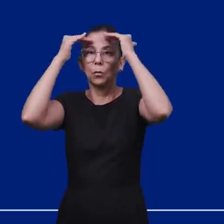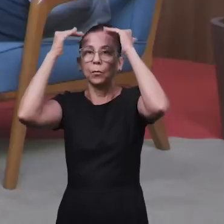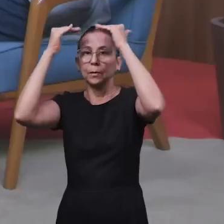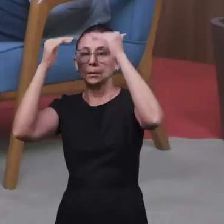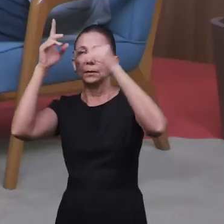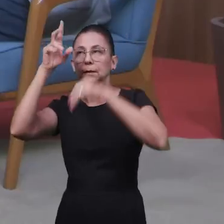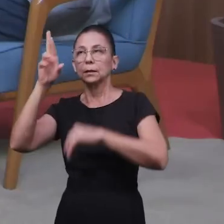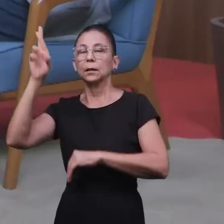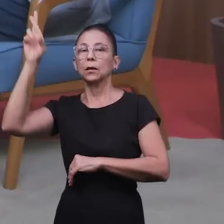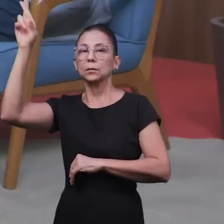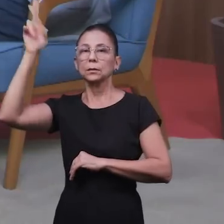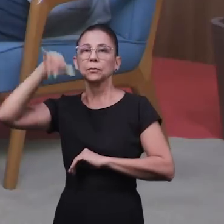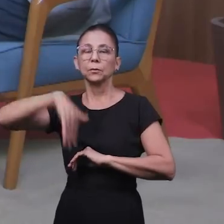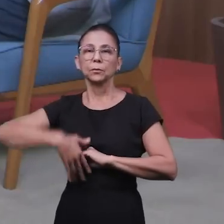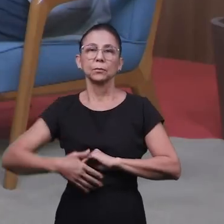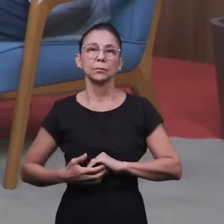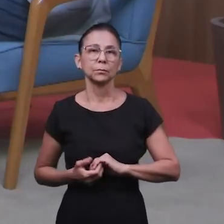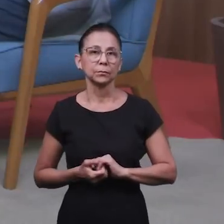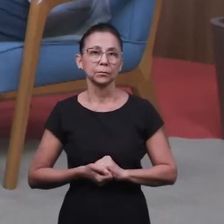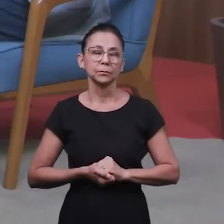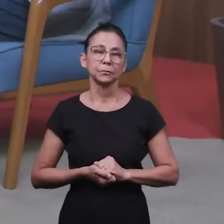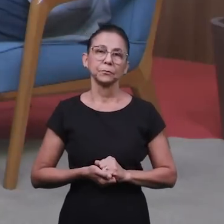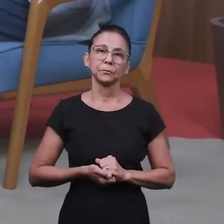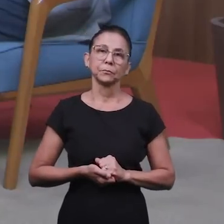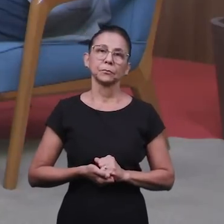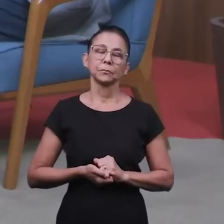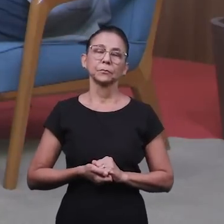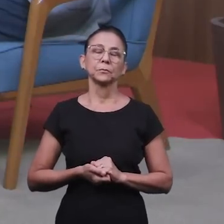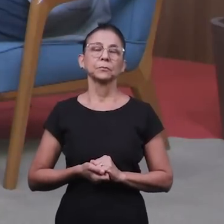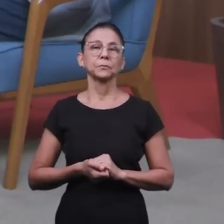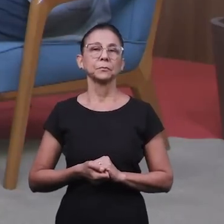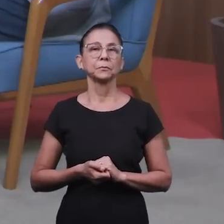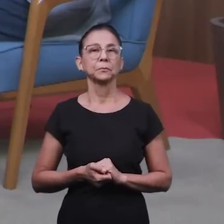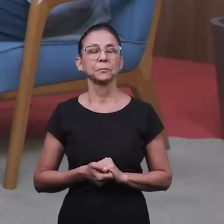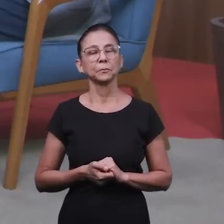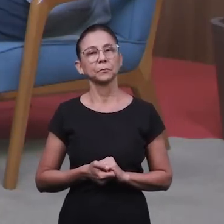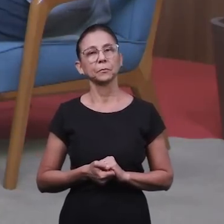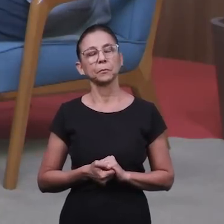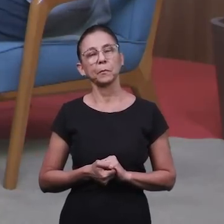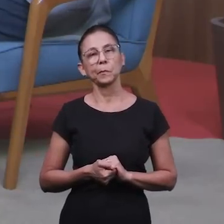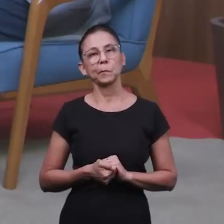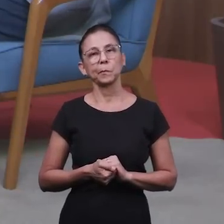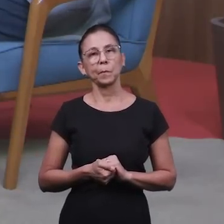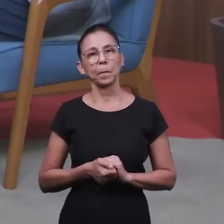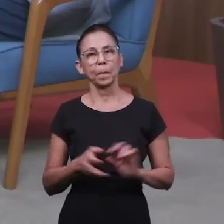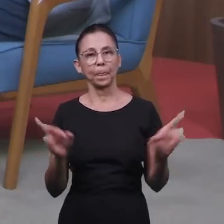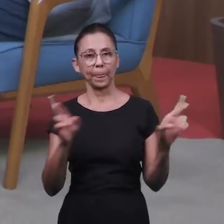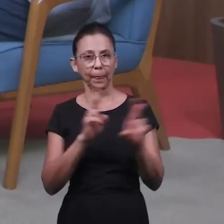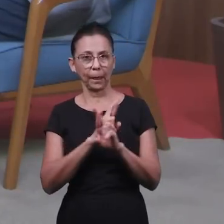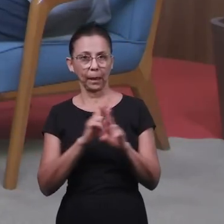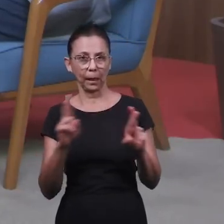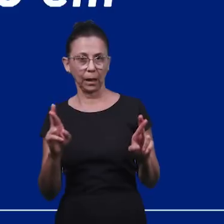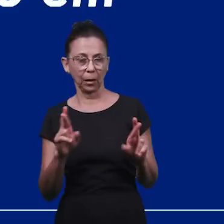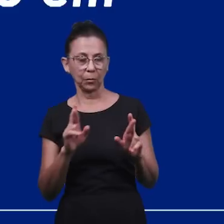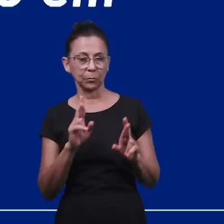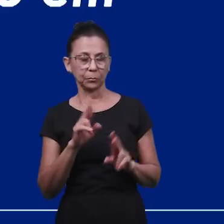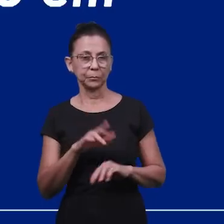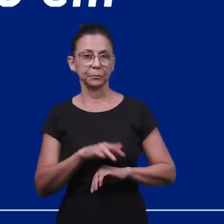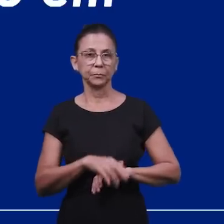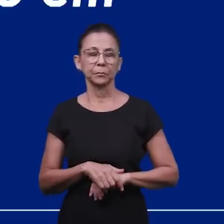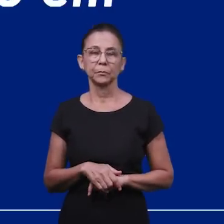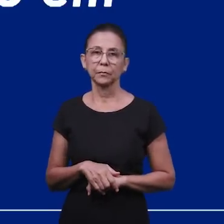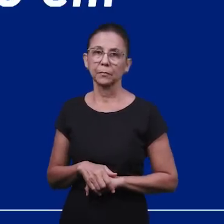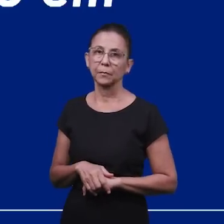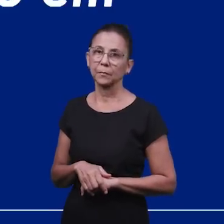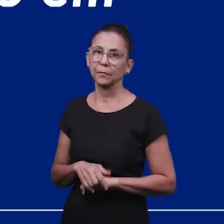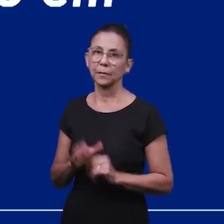bem. Cantares 2, 15, agora sim, para vocês fazerem uma associação, a Bíblia diz o seguinte: apanhai-me